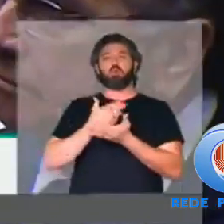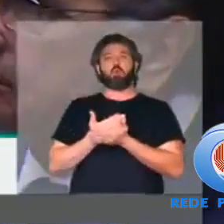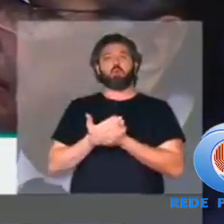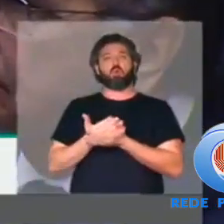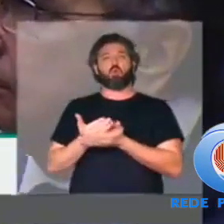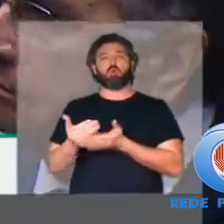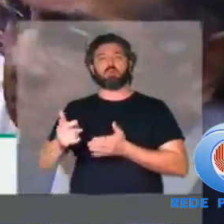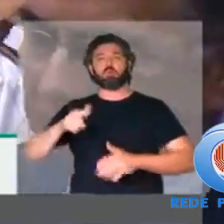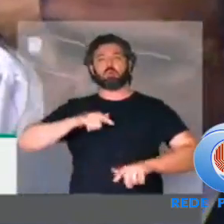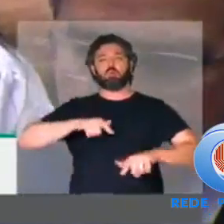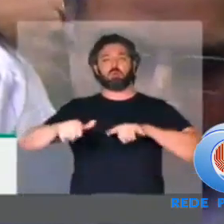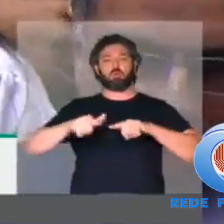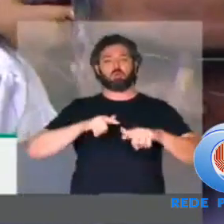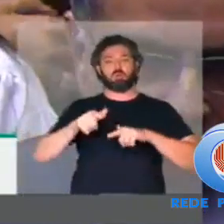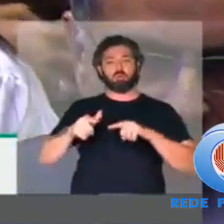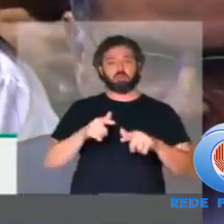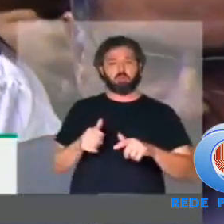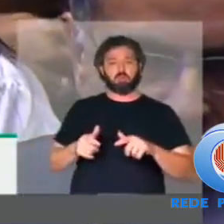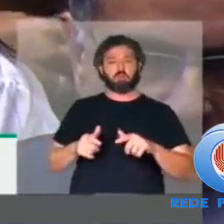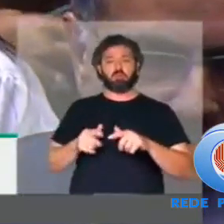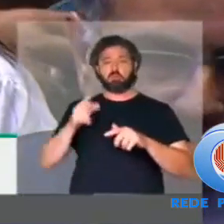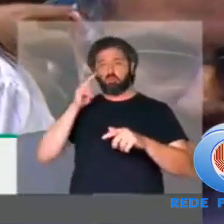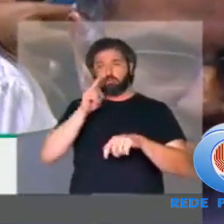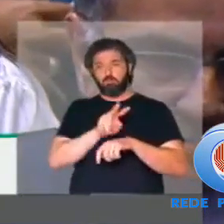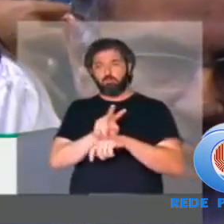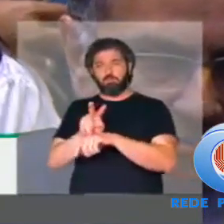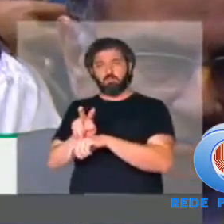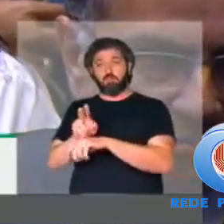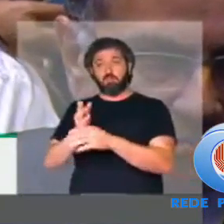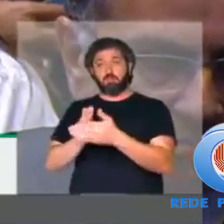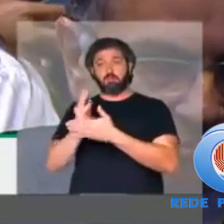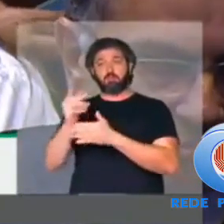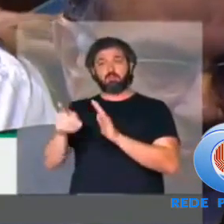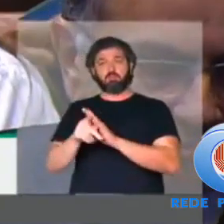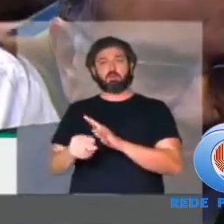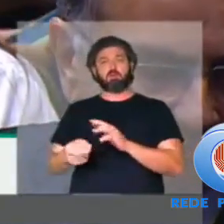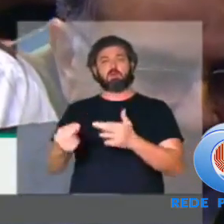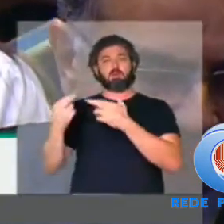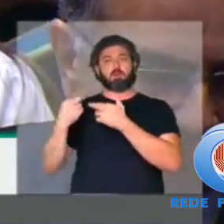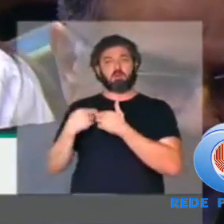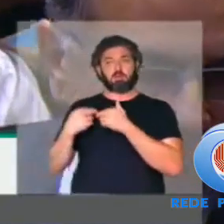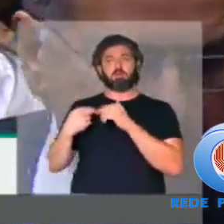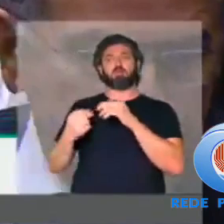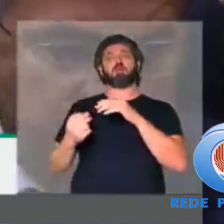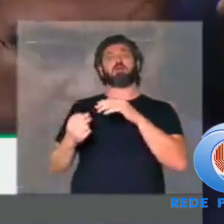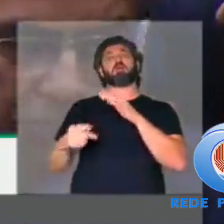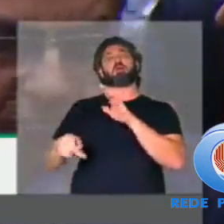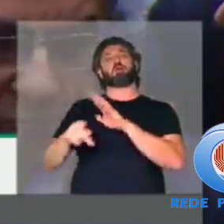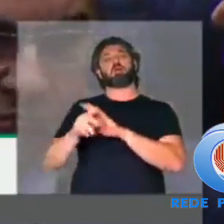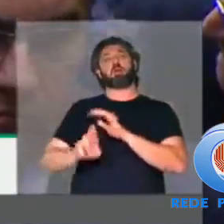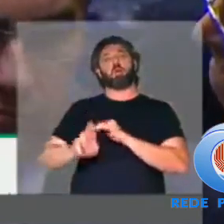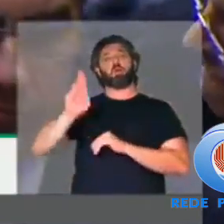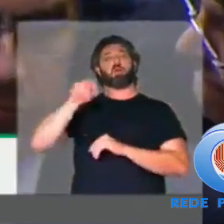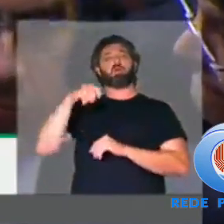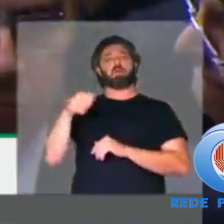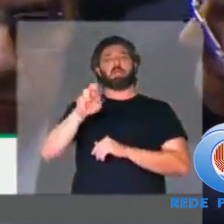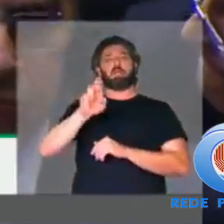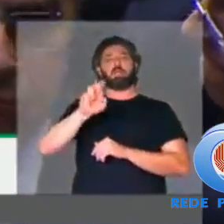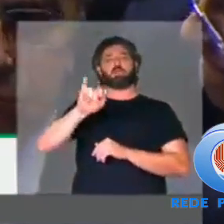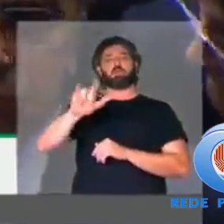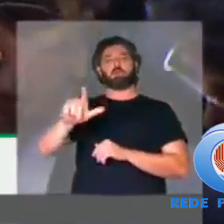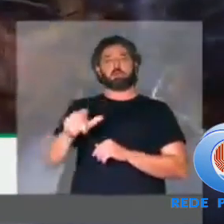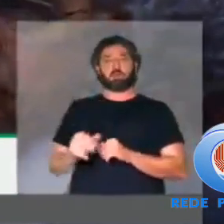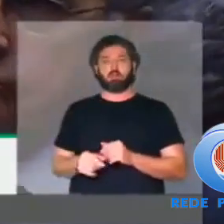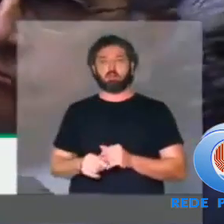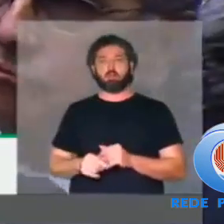iniciar suas atividades sem prévia inspeção e aprovação das respectivas instalações pela autoridade regional